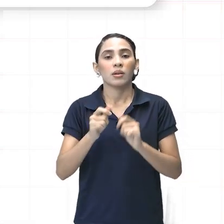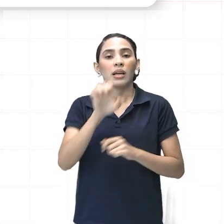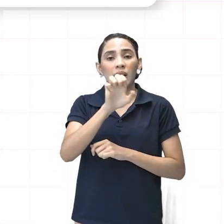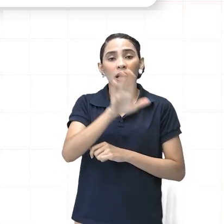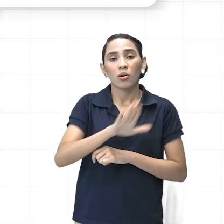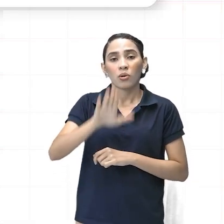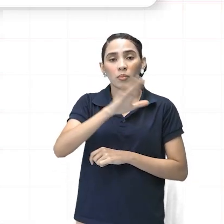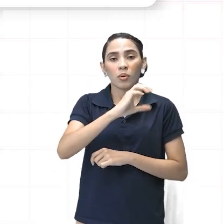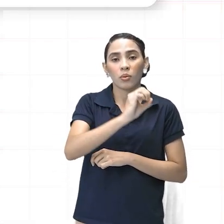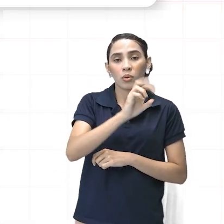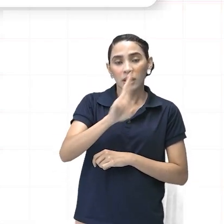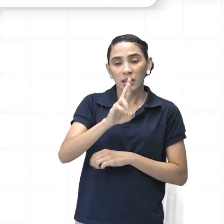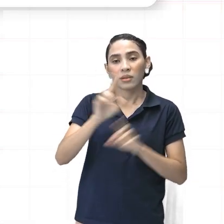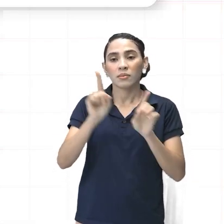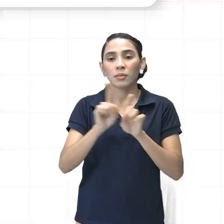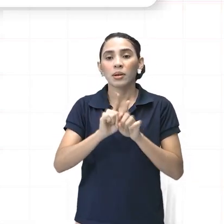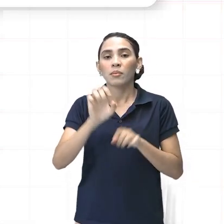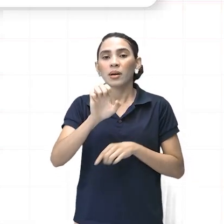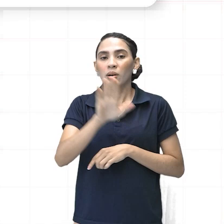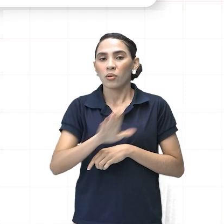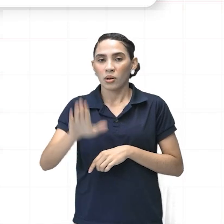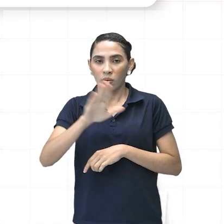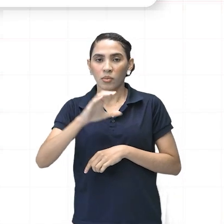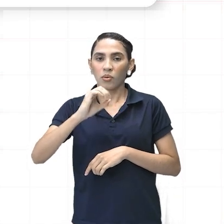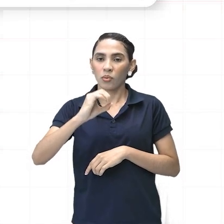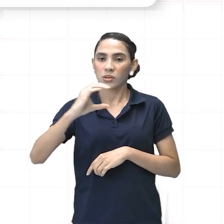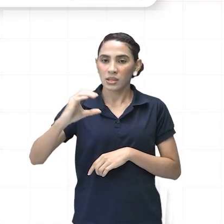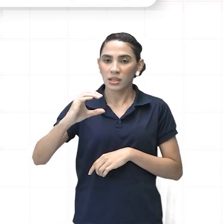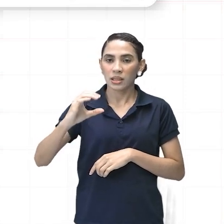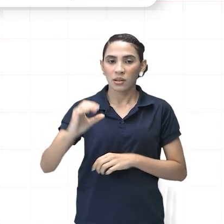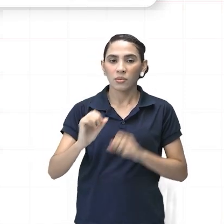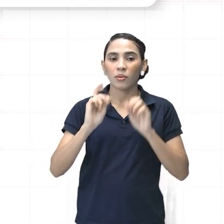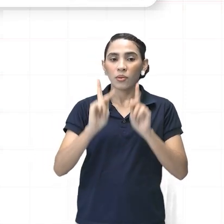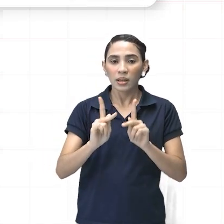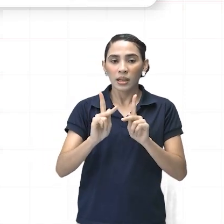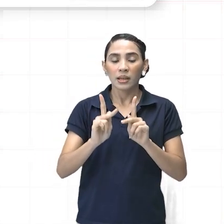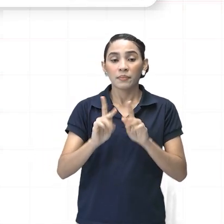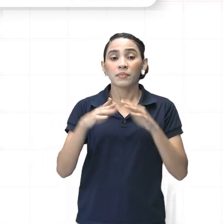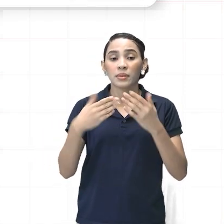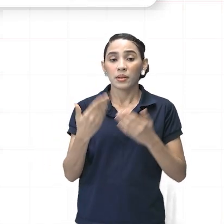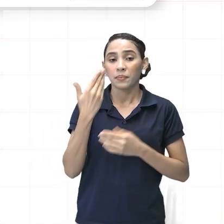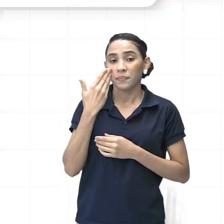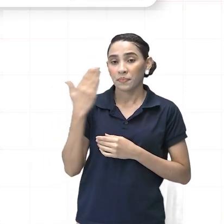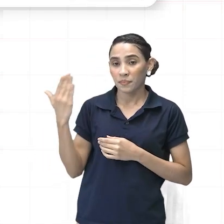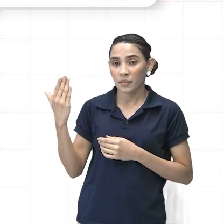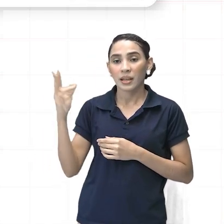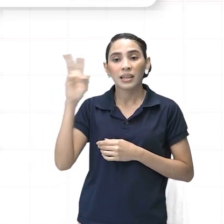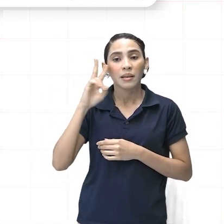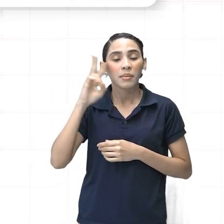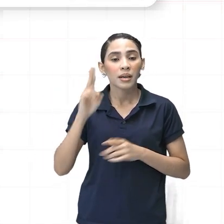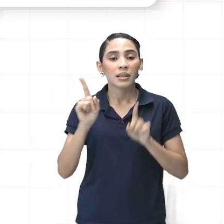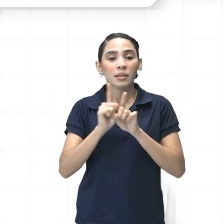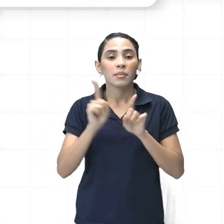Europa oriental e uma Europa ocidental, tá certo? Olha só, vamos relembrar também, né, sobre